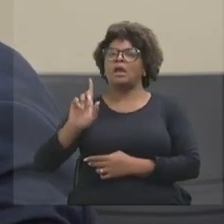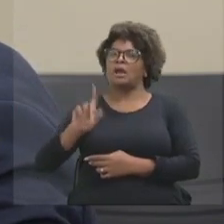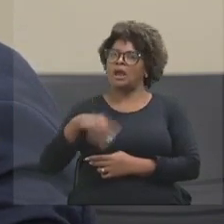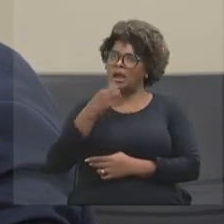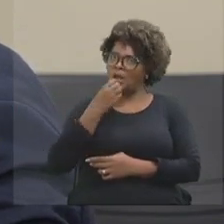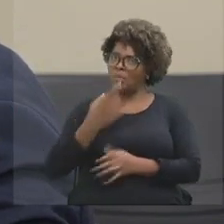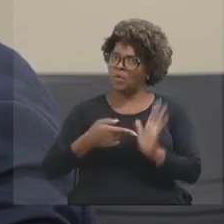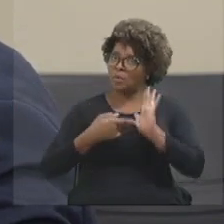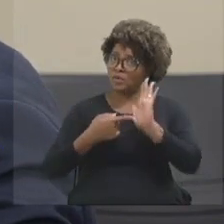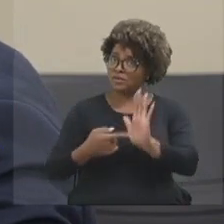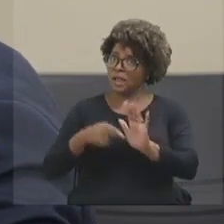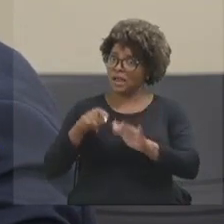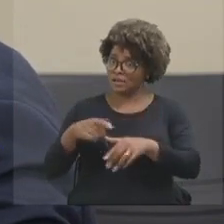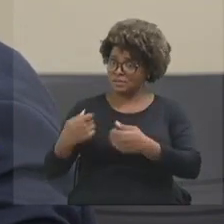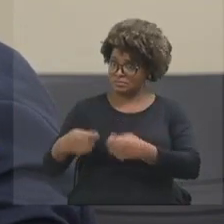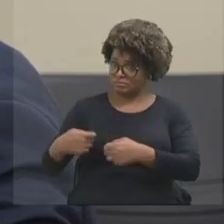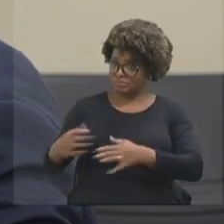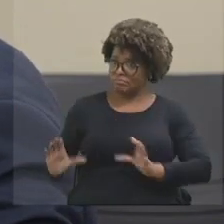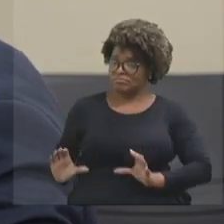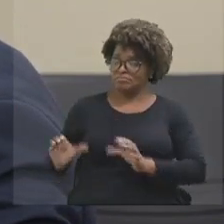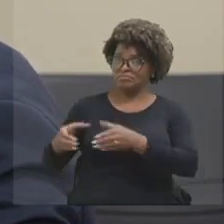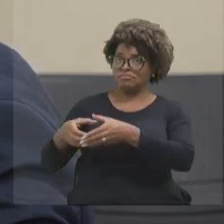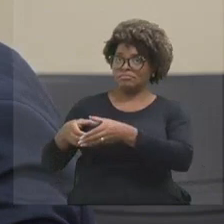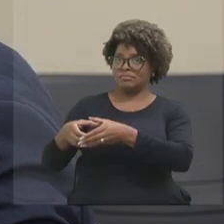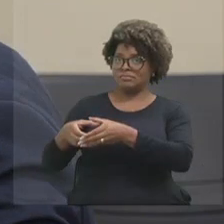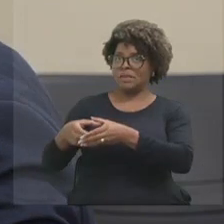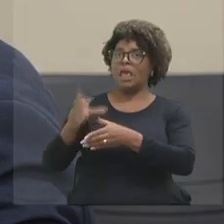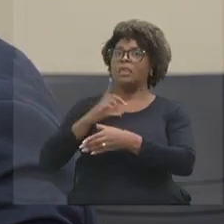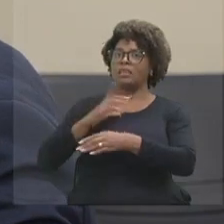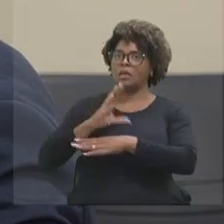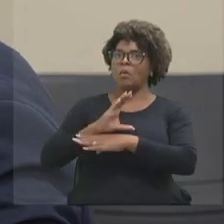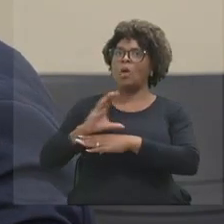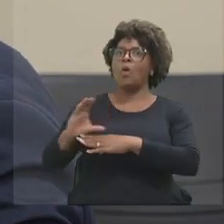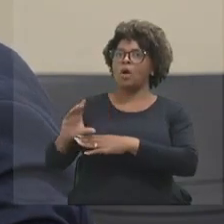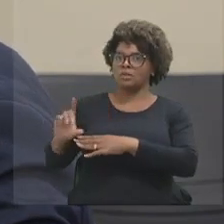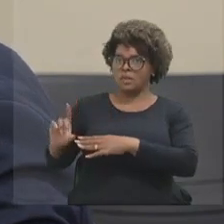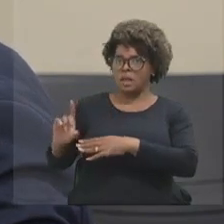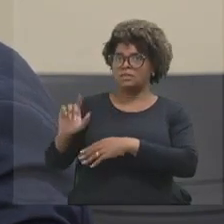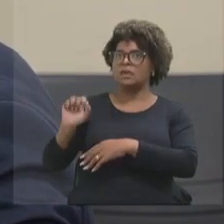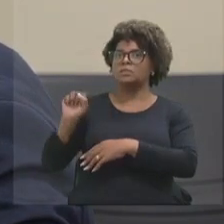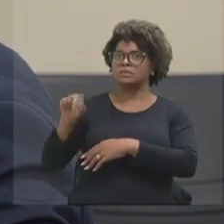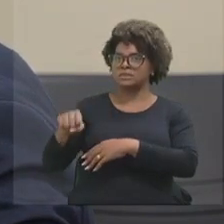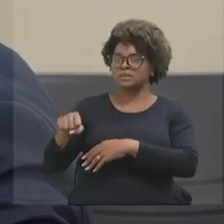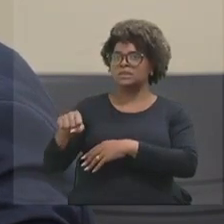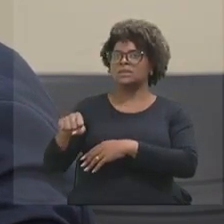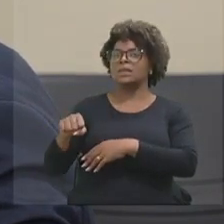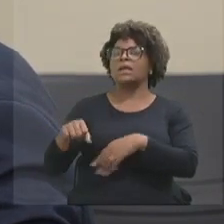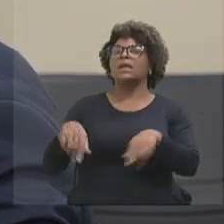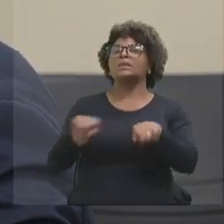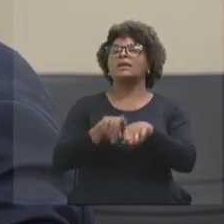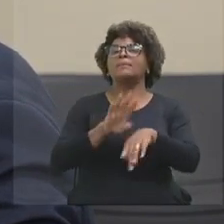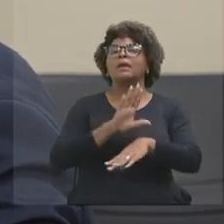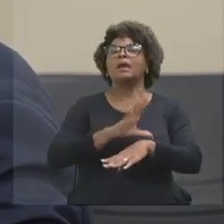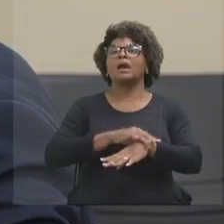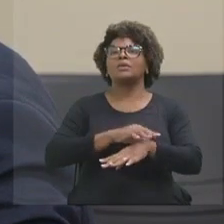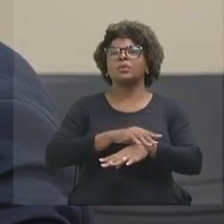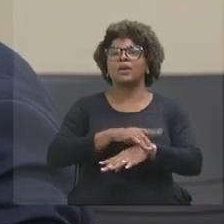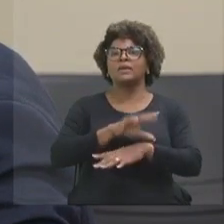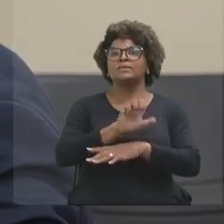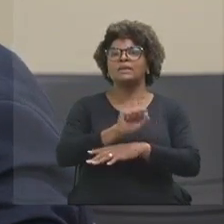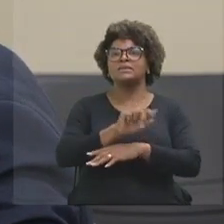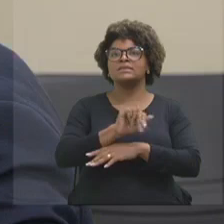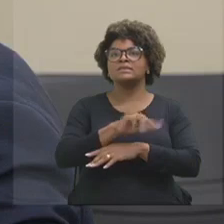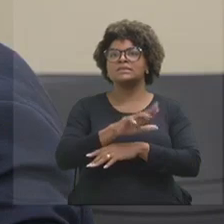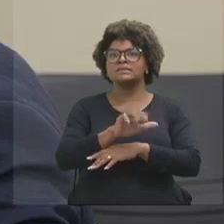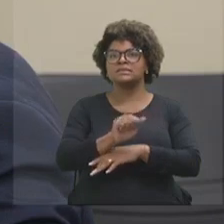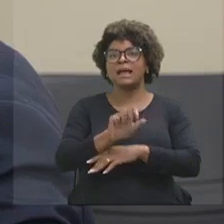nossa equipe temos uma coordenação de tuberculose e também de em relação a Sarna apesar de sarna ser mais em festa